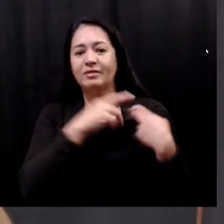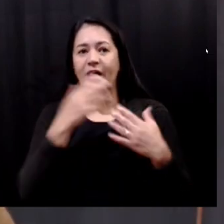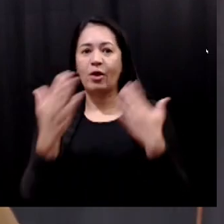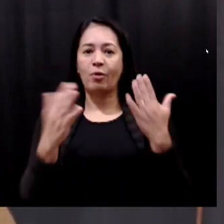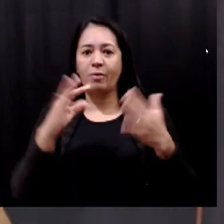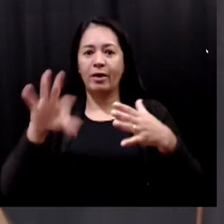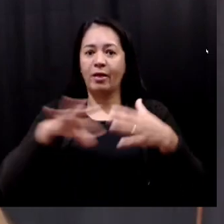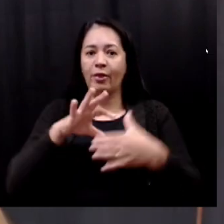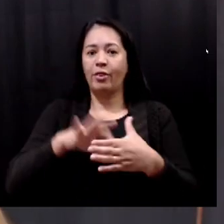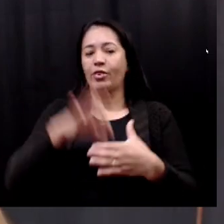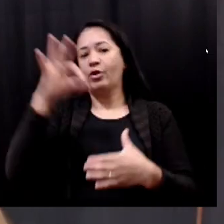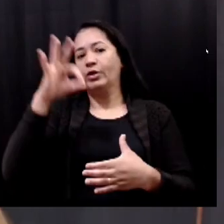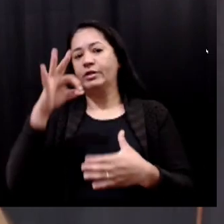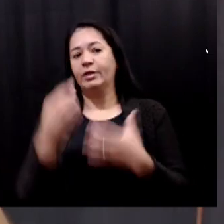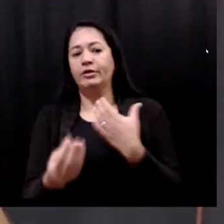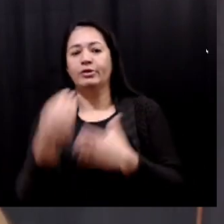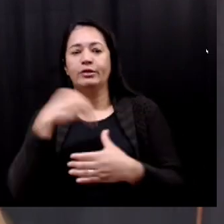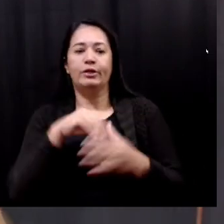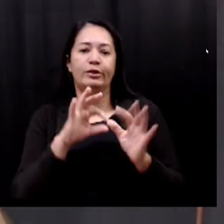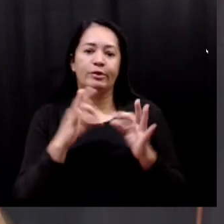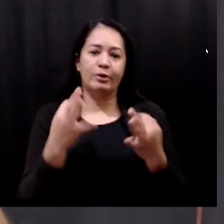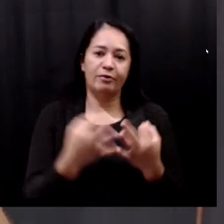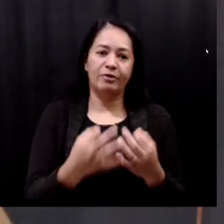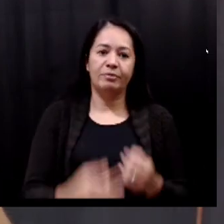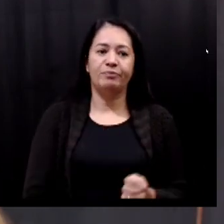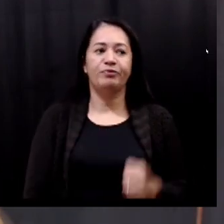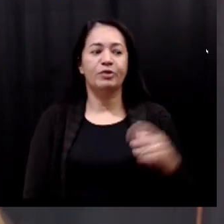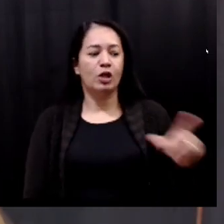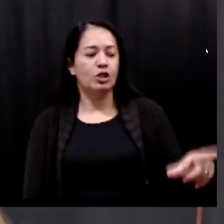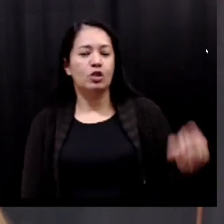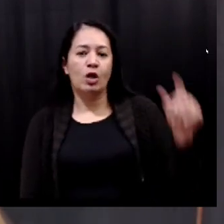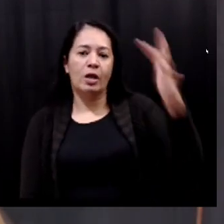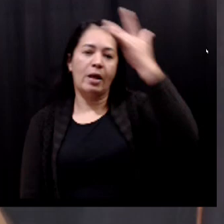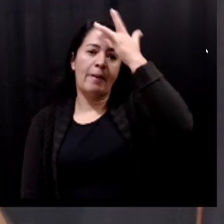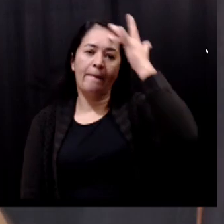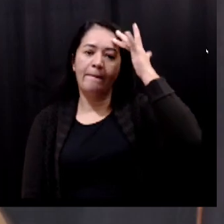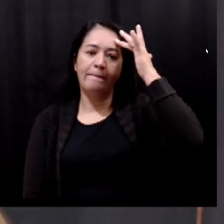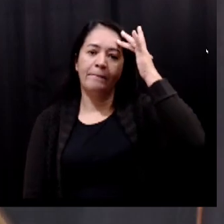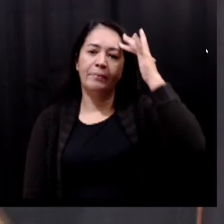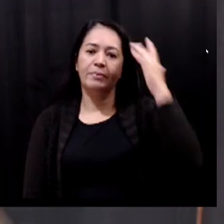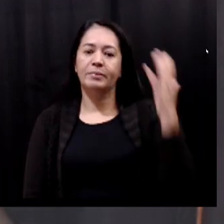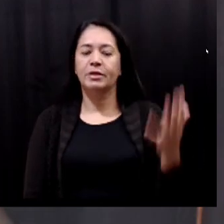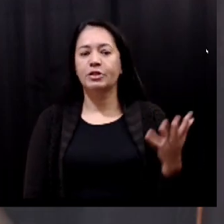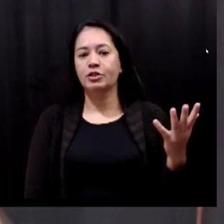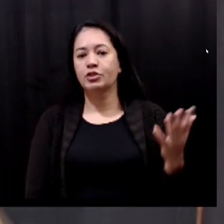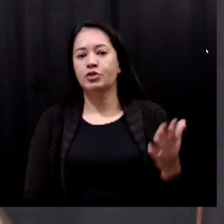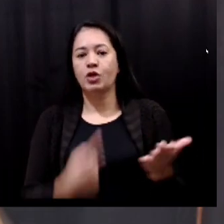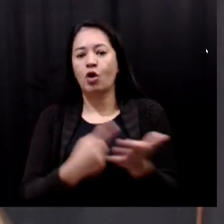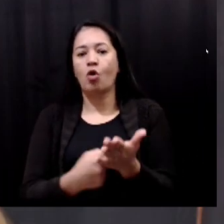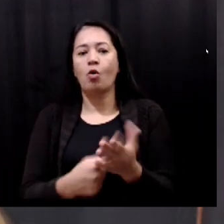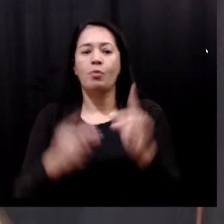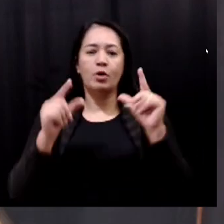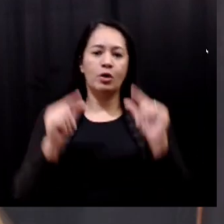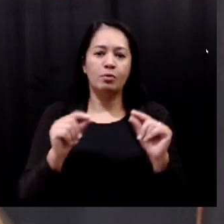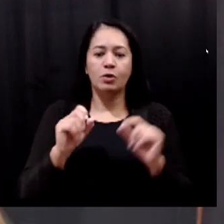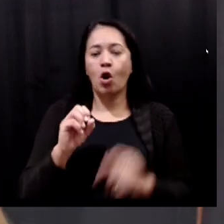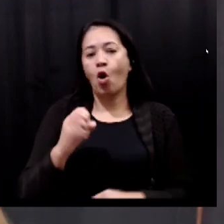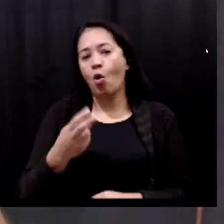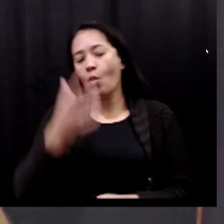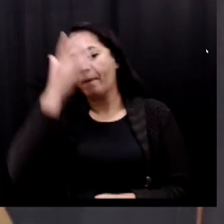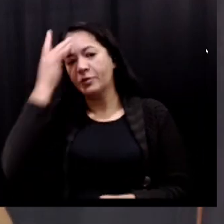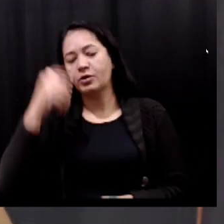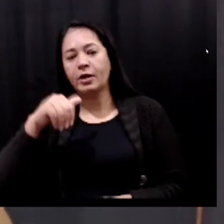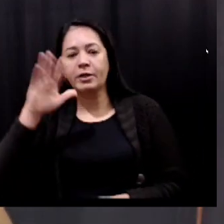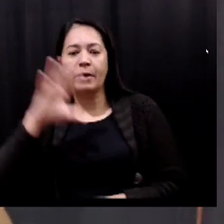gente pega ou a pessoa que tem uma rotina menos corrida, ou aquela pessoa que é mais amorosa, aquela pessoa que é mais